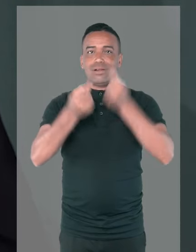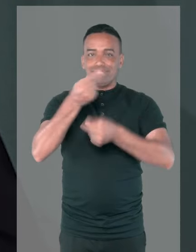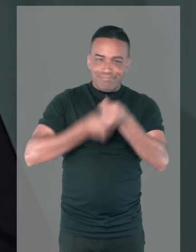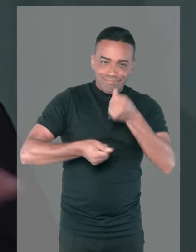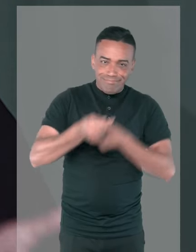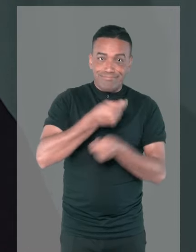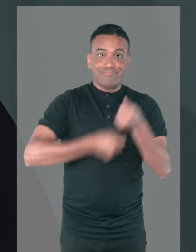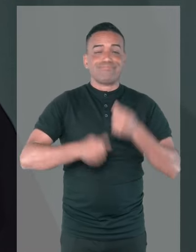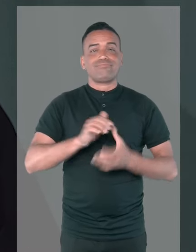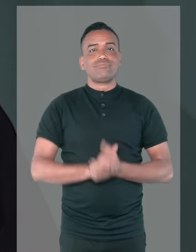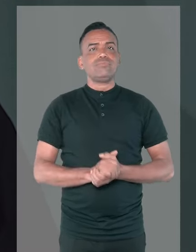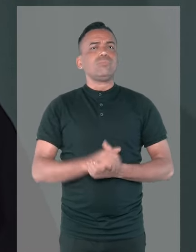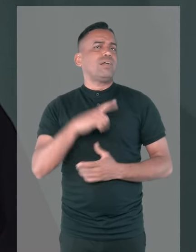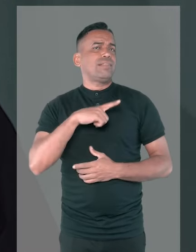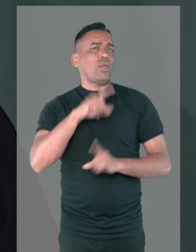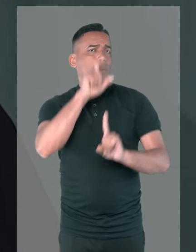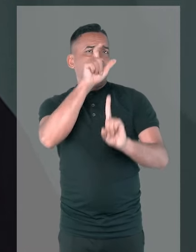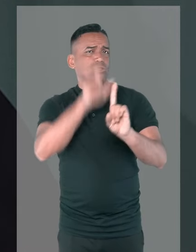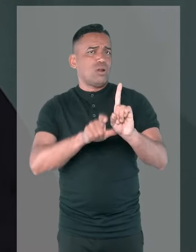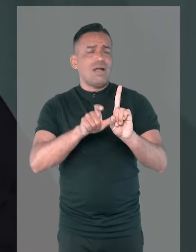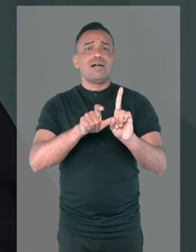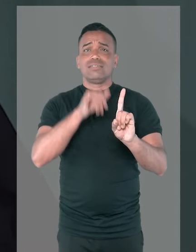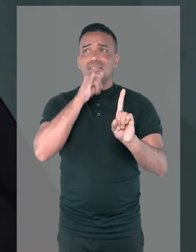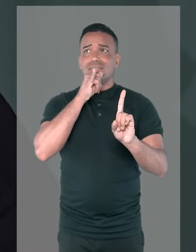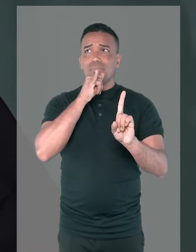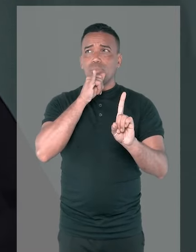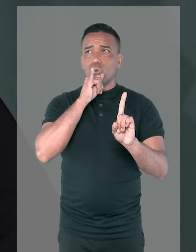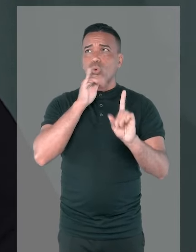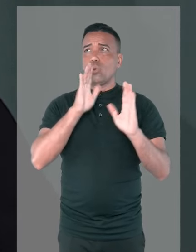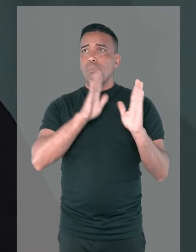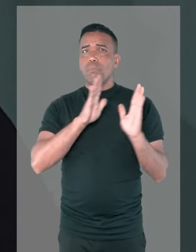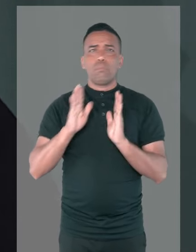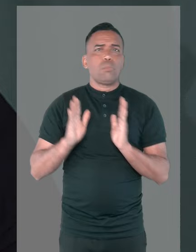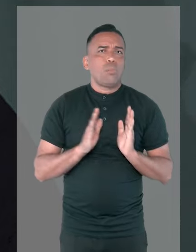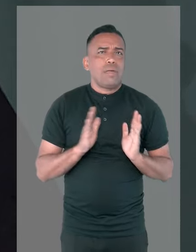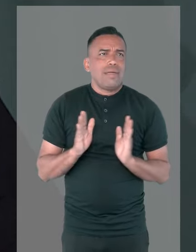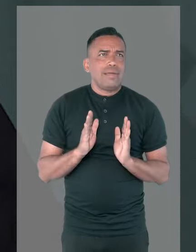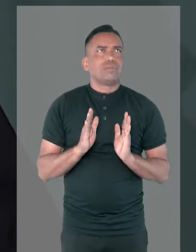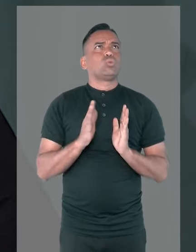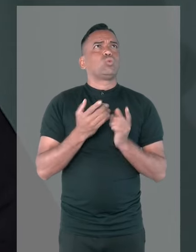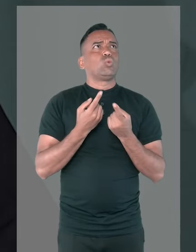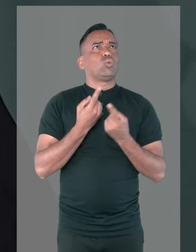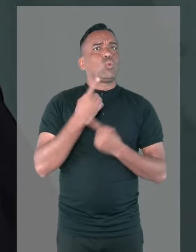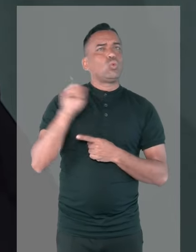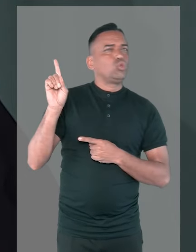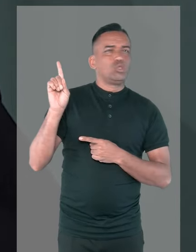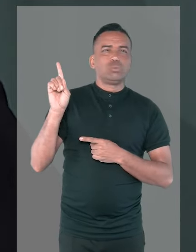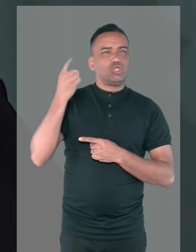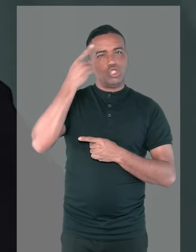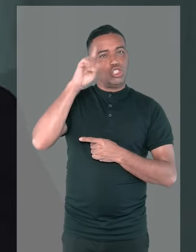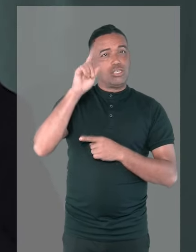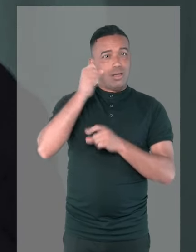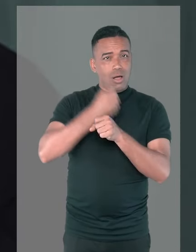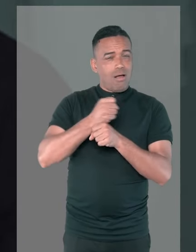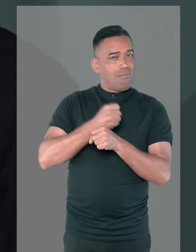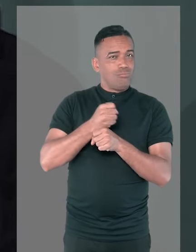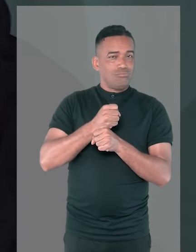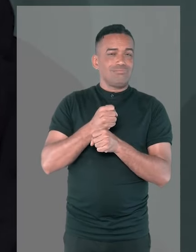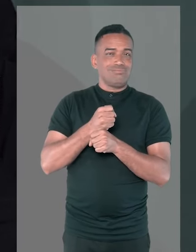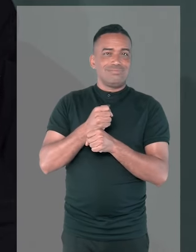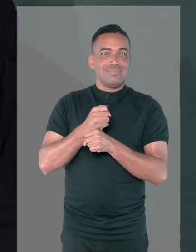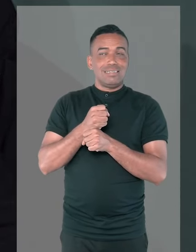Um dos personagens que é abatedor no livro, num expediente último dia útil do ano, né? Portanto, não é